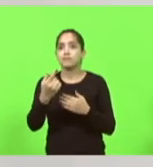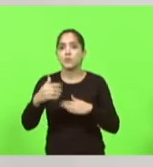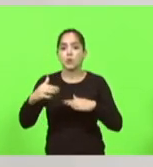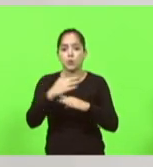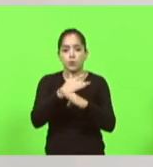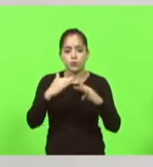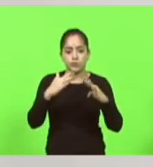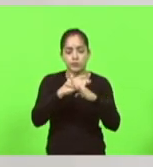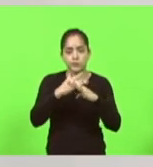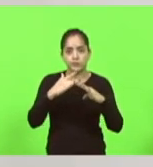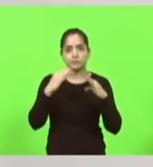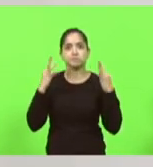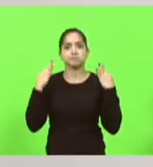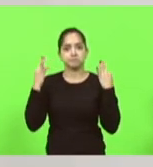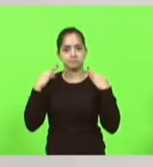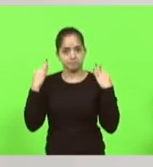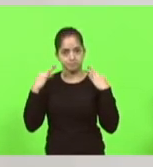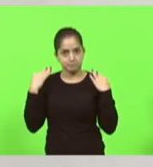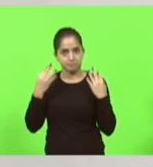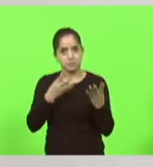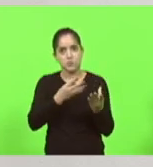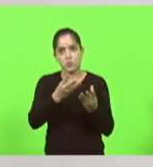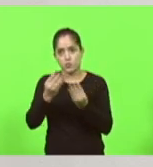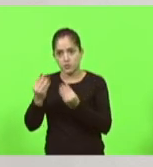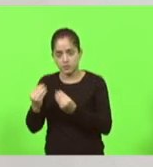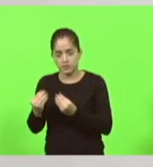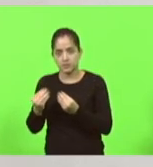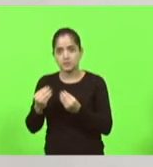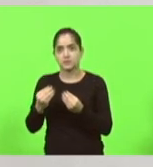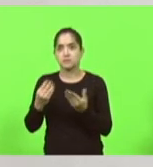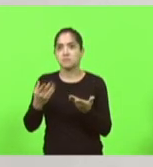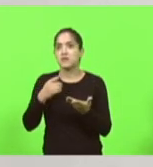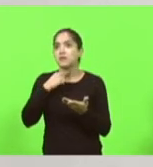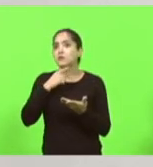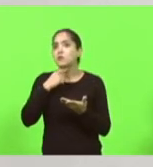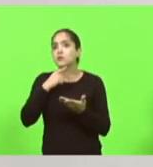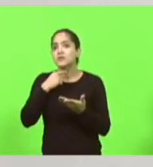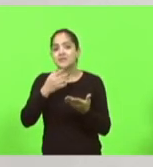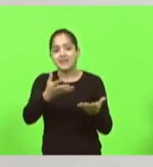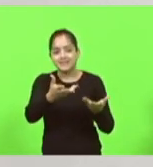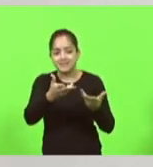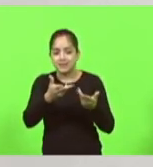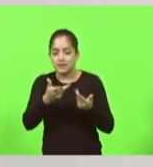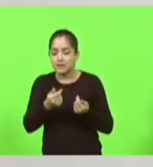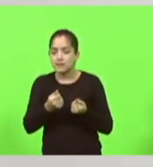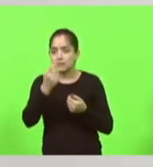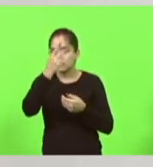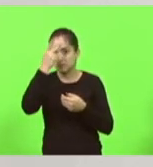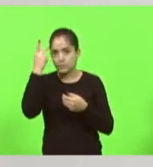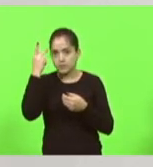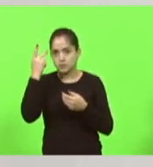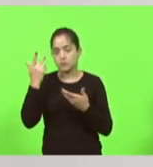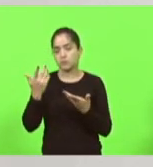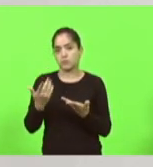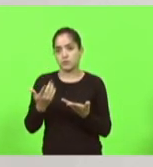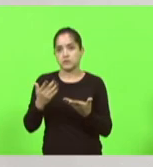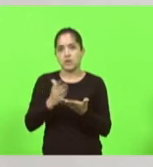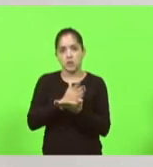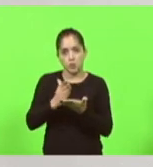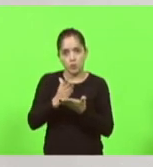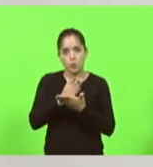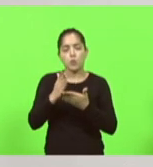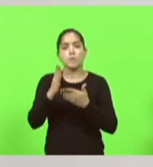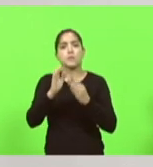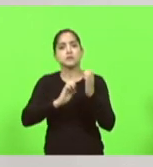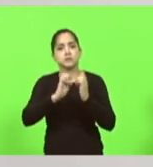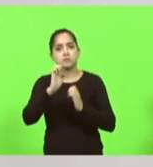turistas, de pessoas que por ali passam, milhares de pessoas, e não conseguimos ainda atrair esse turista. Temos o Farol Shopping, ou algumas empresas, algumas